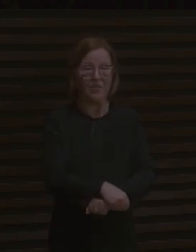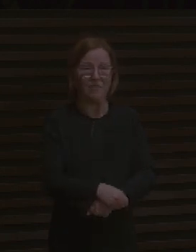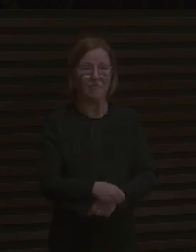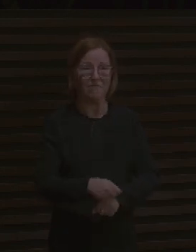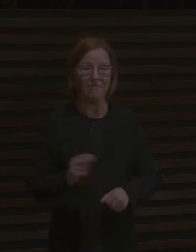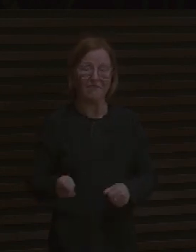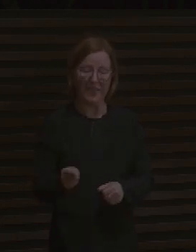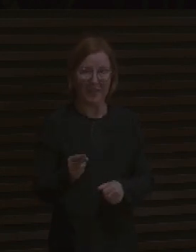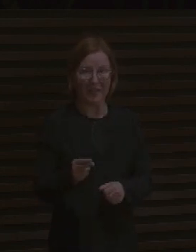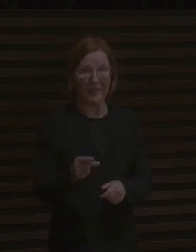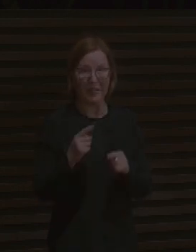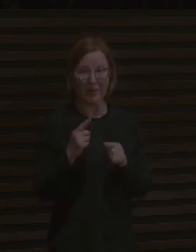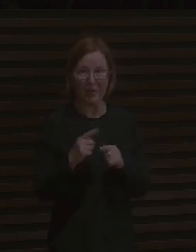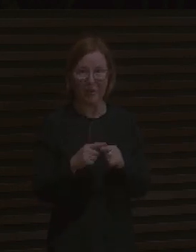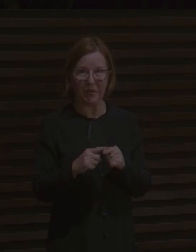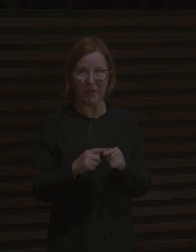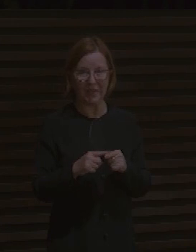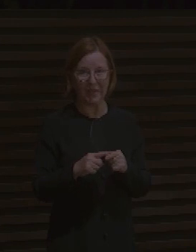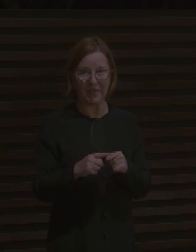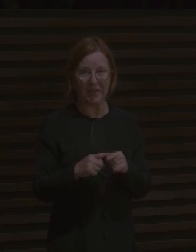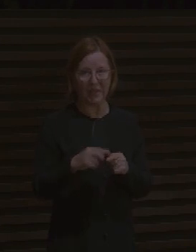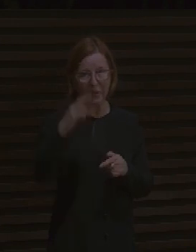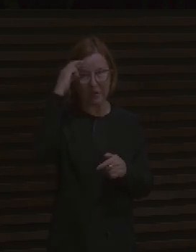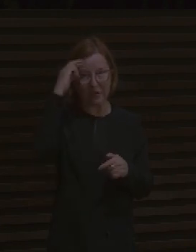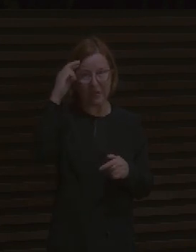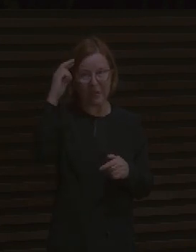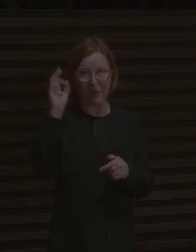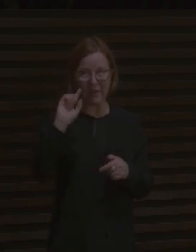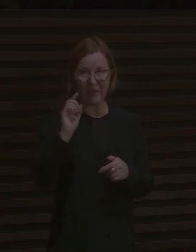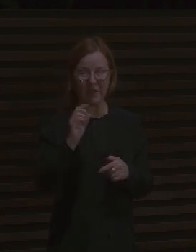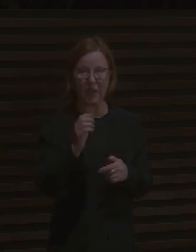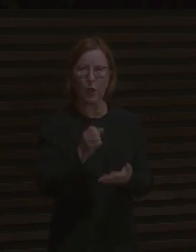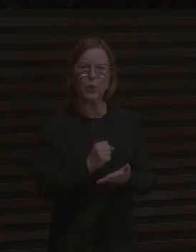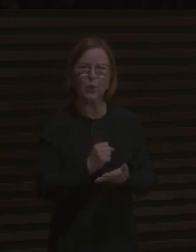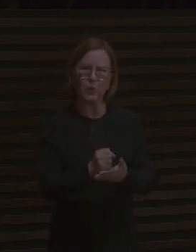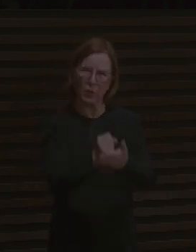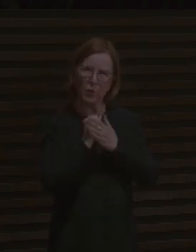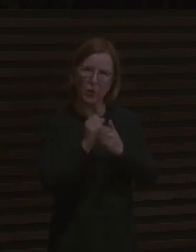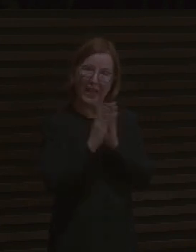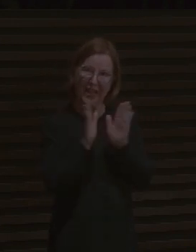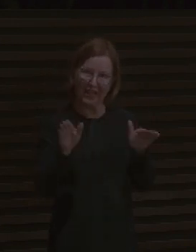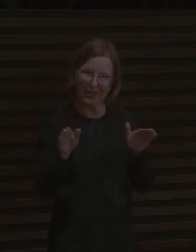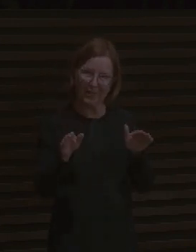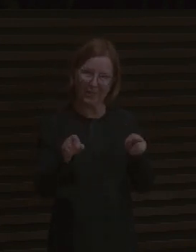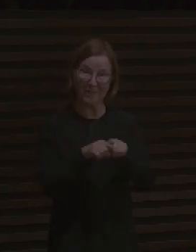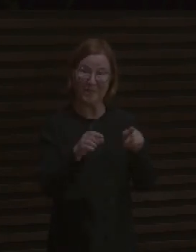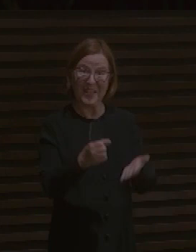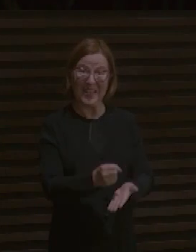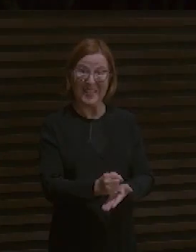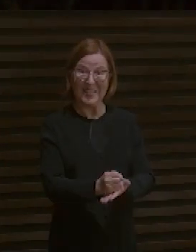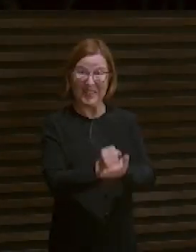ele, evidentemente, não socorre anjos, mas socorre a descendência de Abraão.